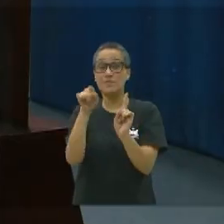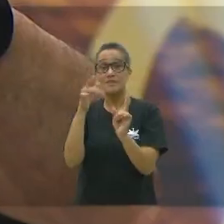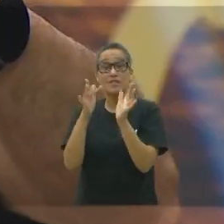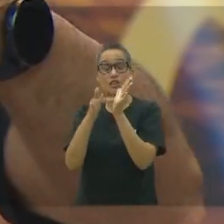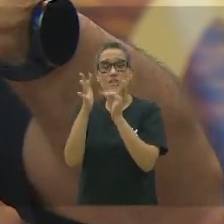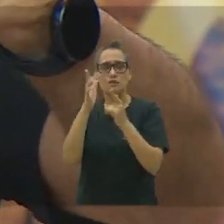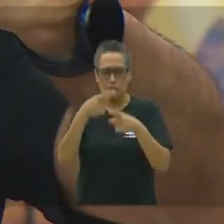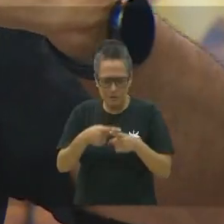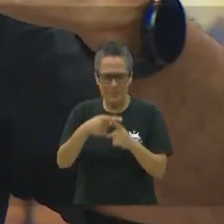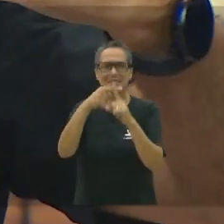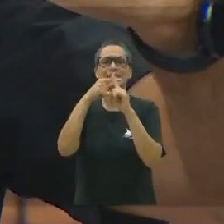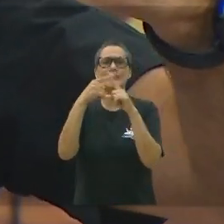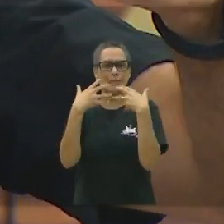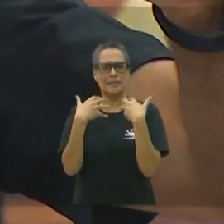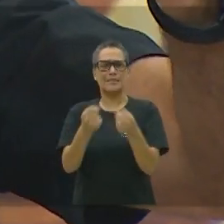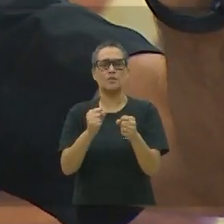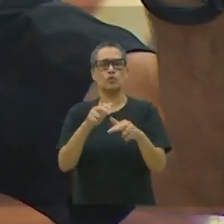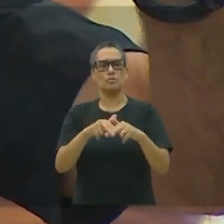de novo.